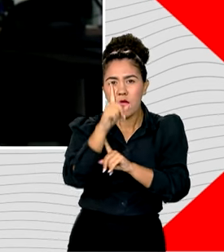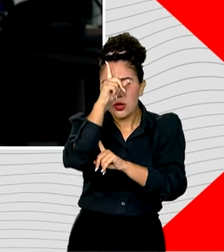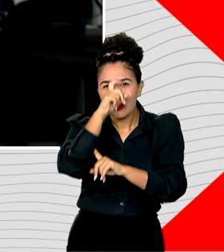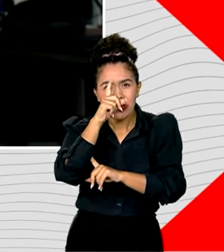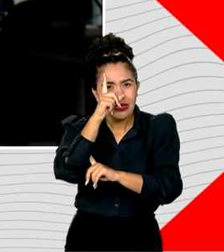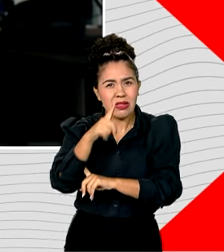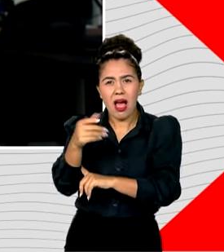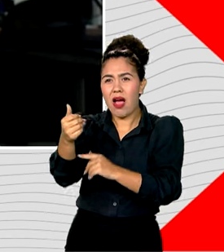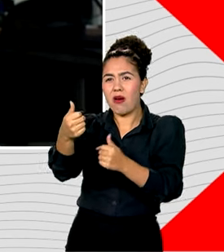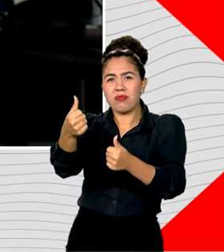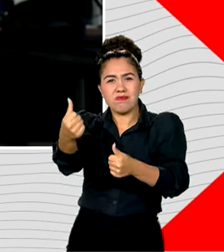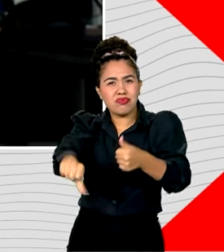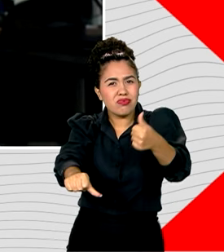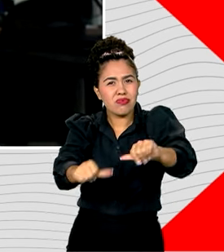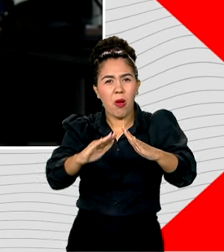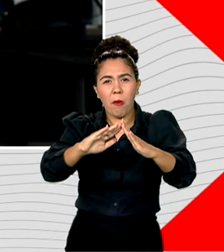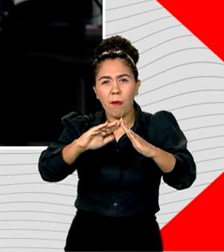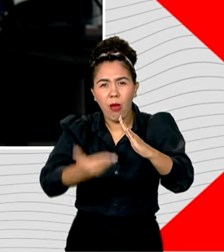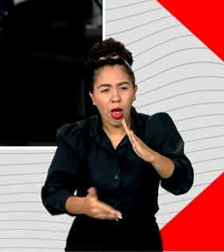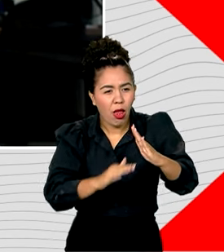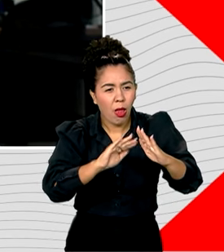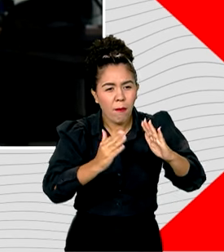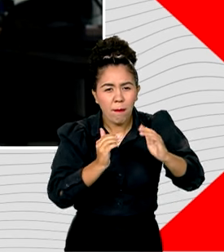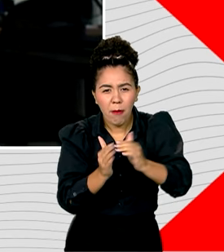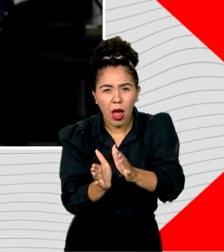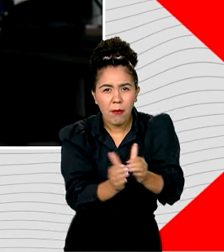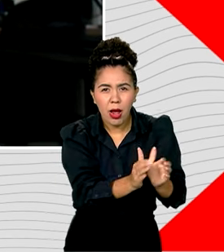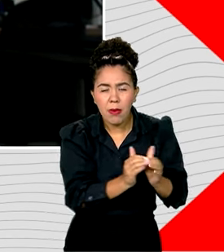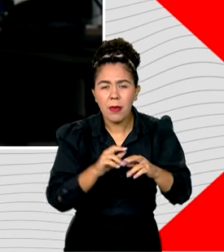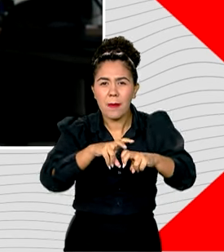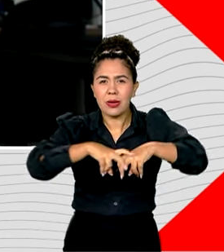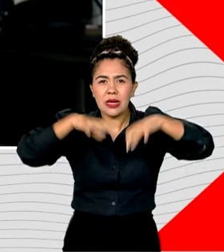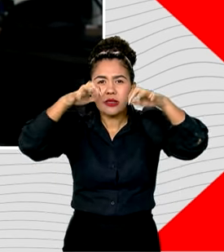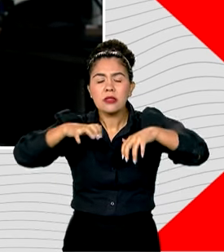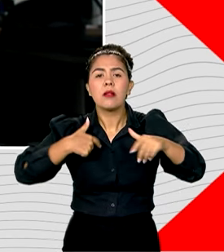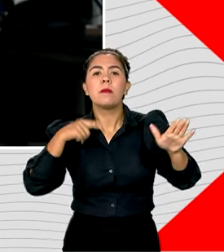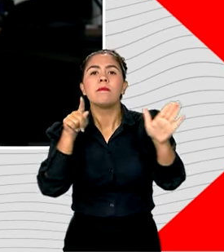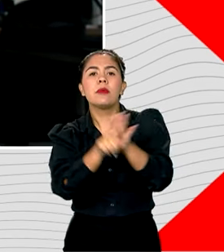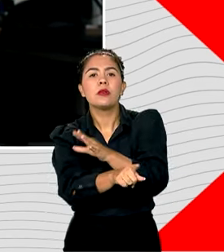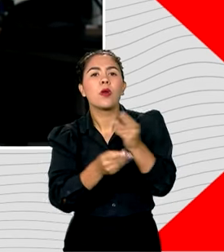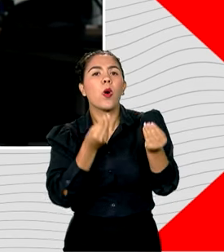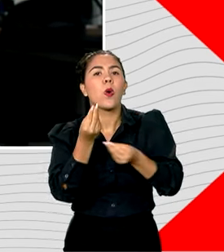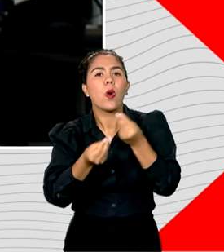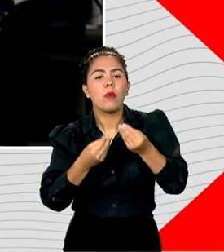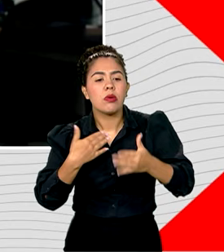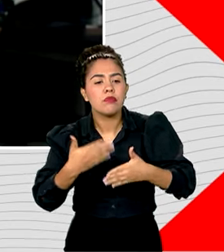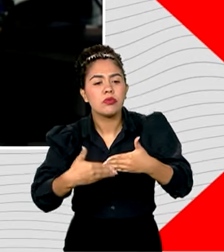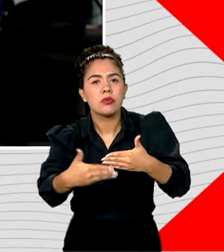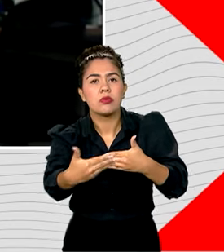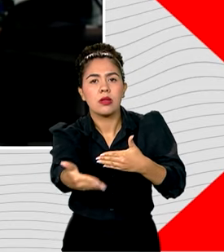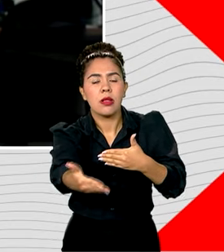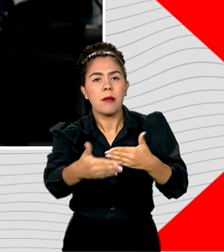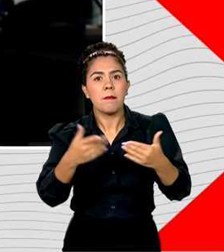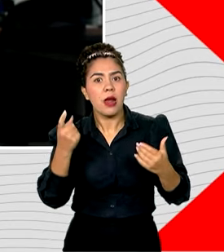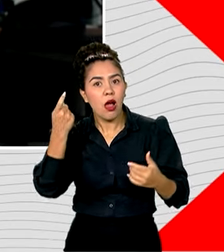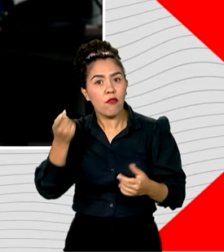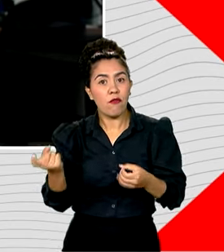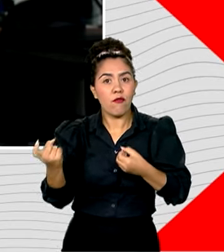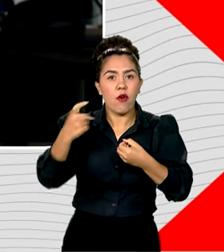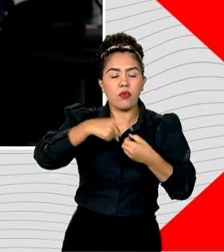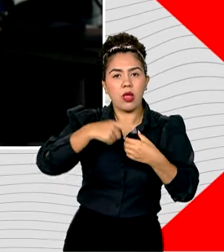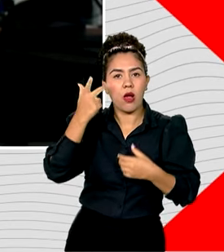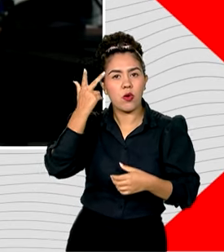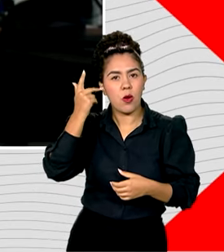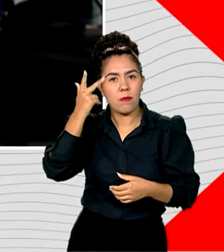danificados com as enchentes e quais serão então esses próximos passos paraa retomada da normalidade nessas estruturas de